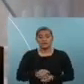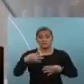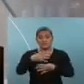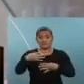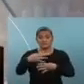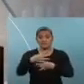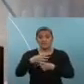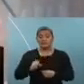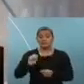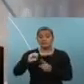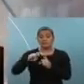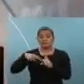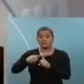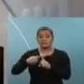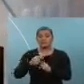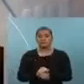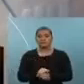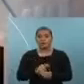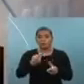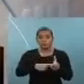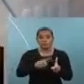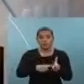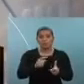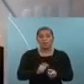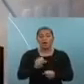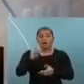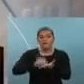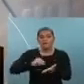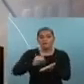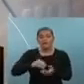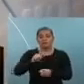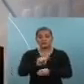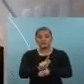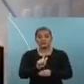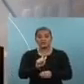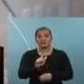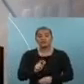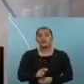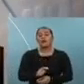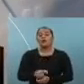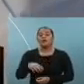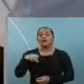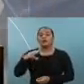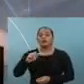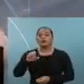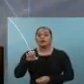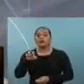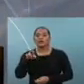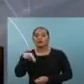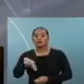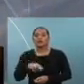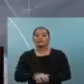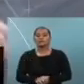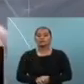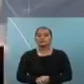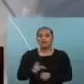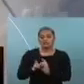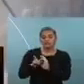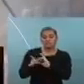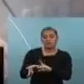Santa Cruz, o problema é da falta de gestão da Caerne, nas suas manobras, que deixa de fora